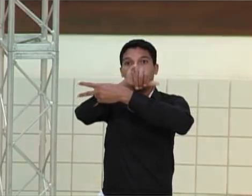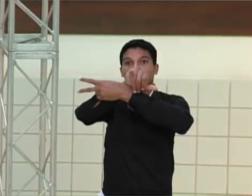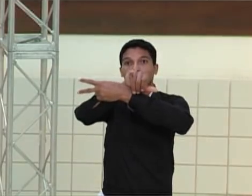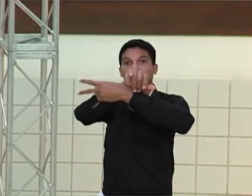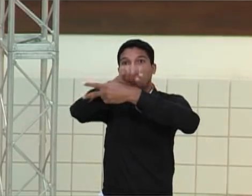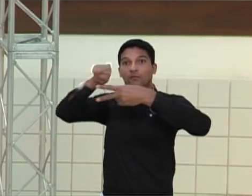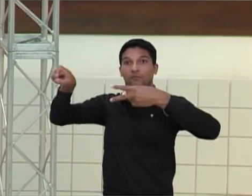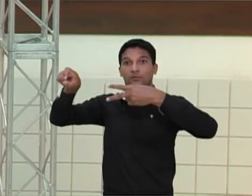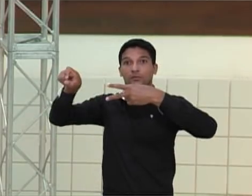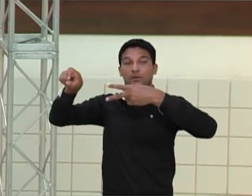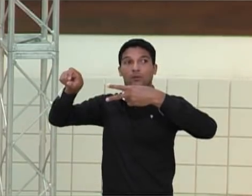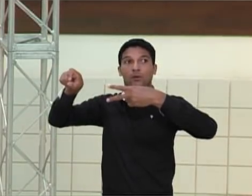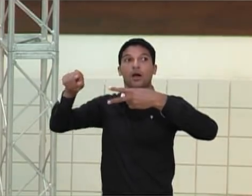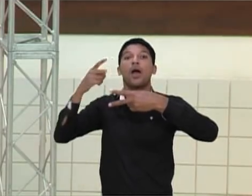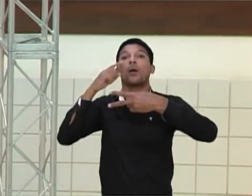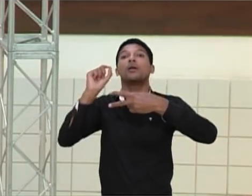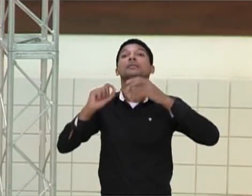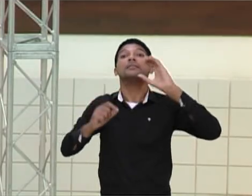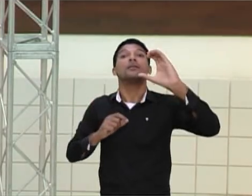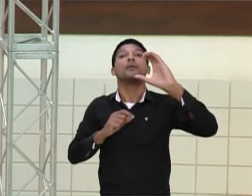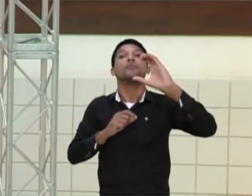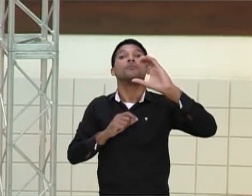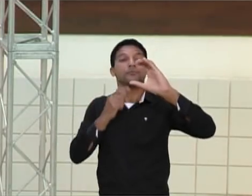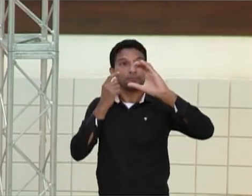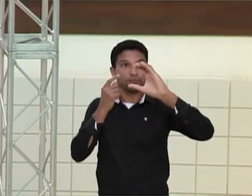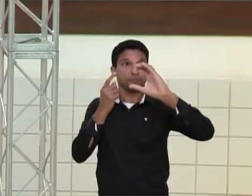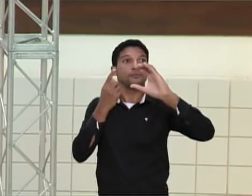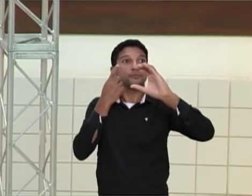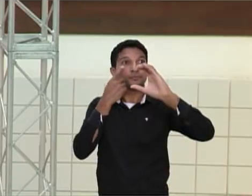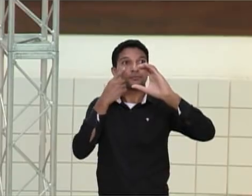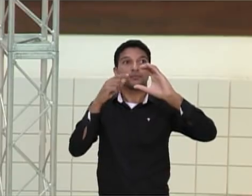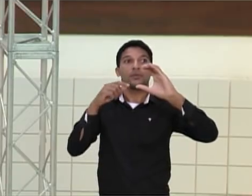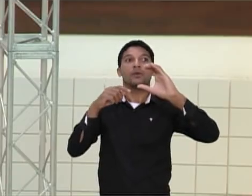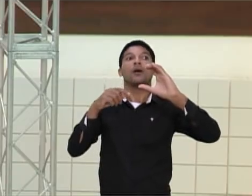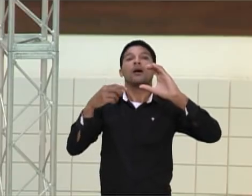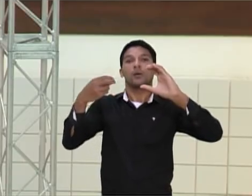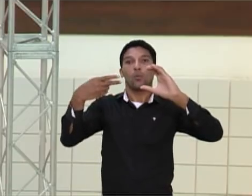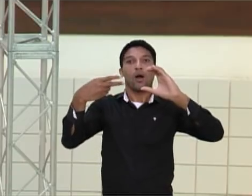quadrado o - 80 x